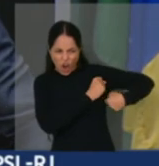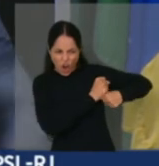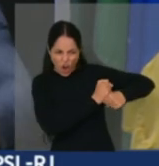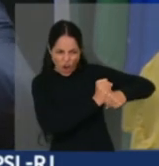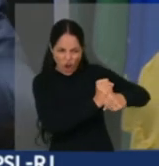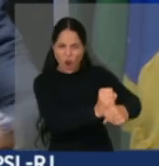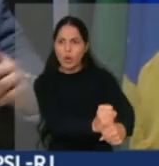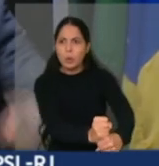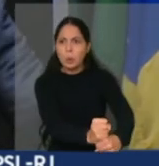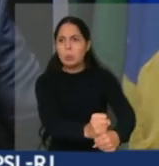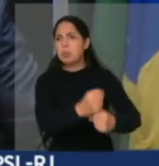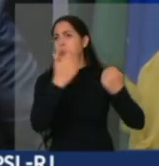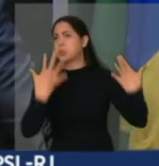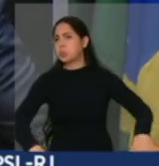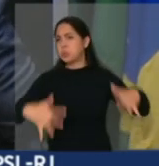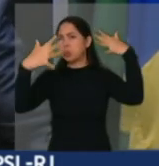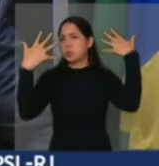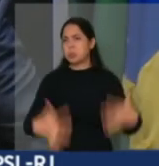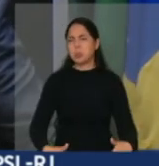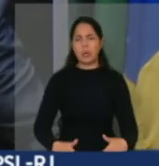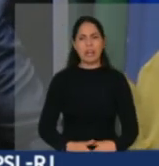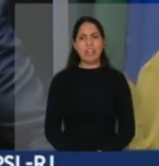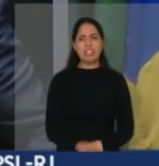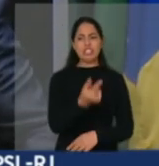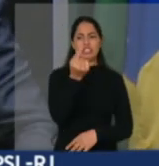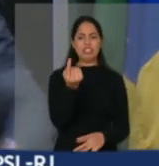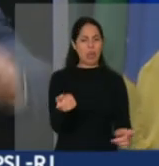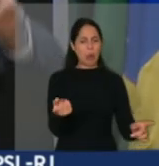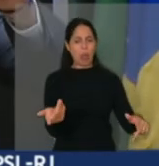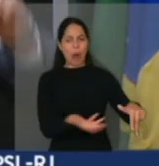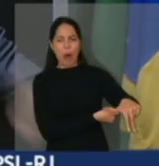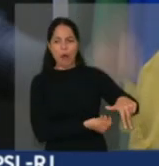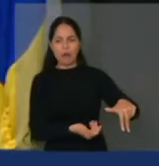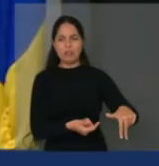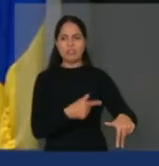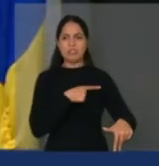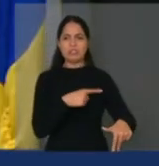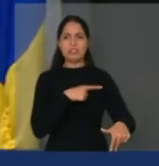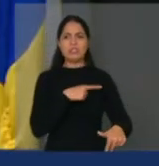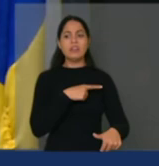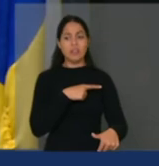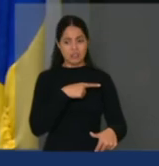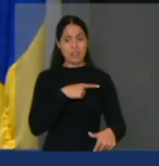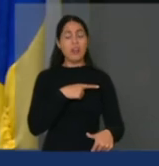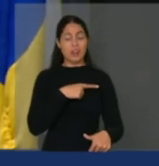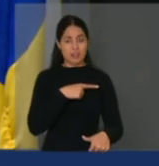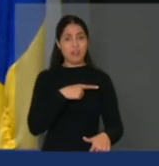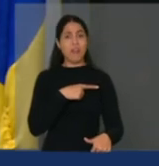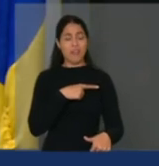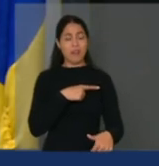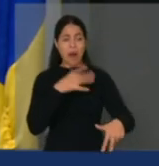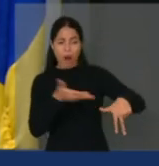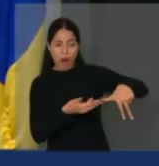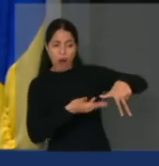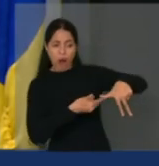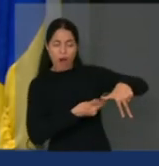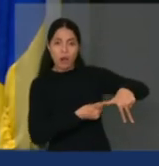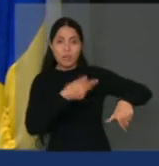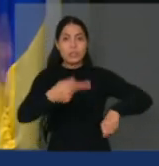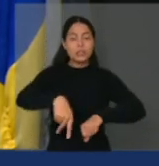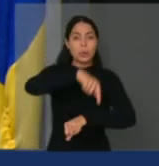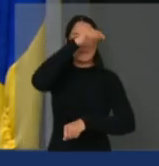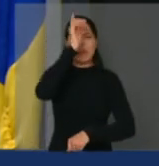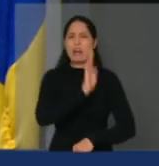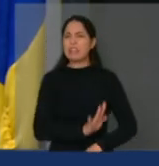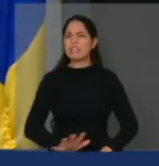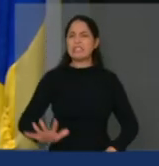República seu gente virgem recursos através da Petrobras fazendo com que o Brasil Filho de Goiás tivesse cada vez mais e